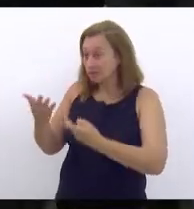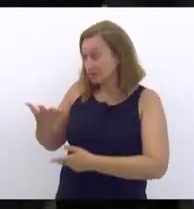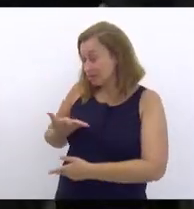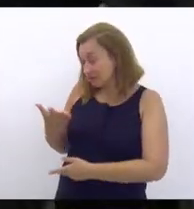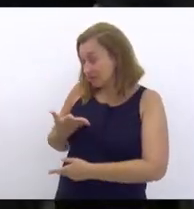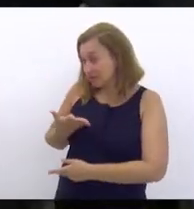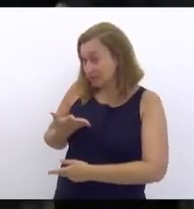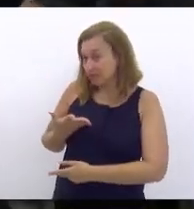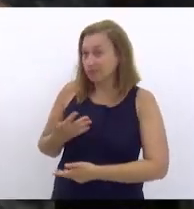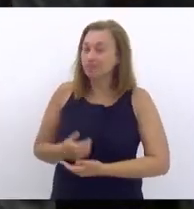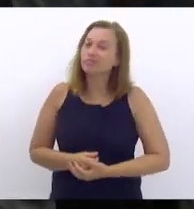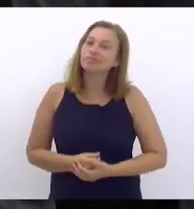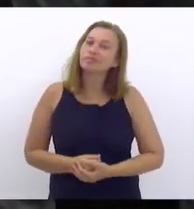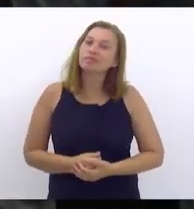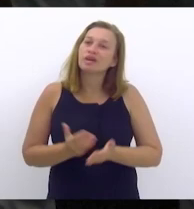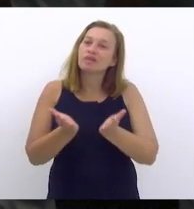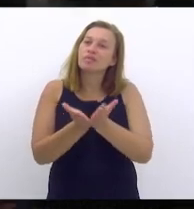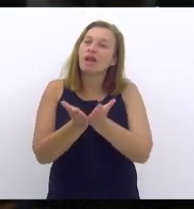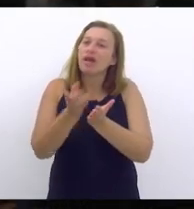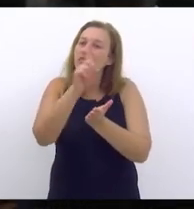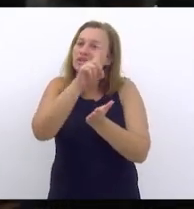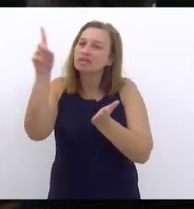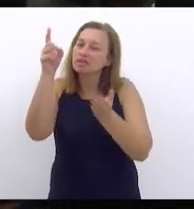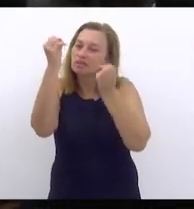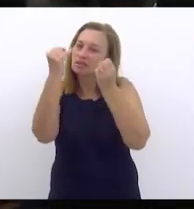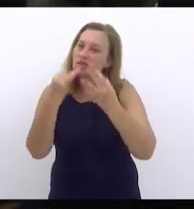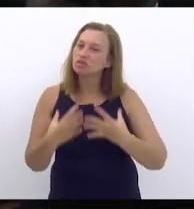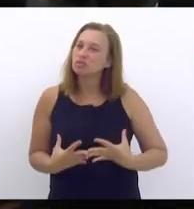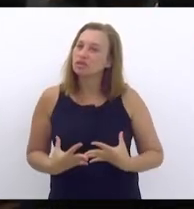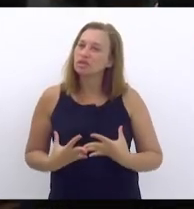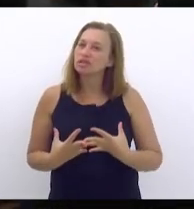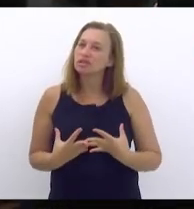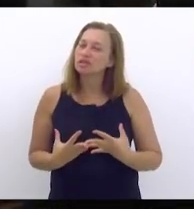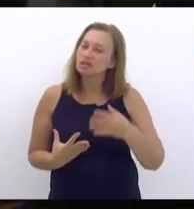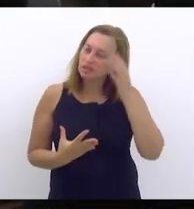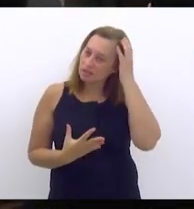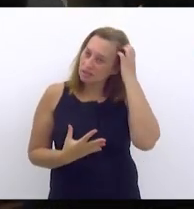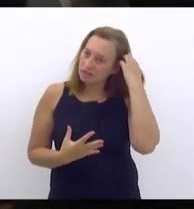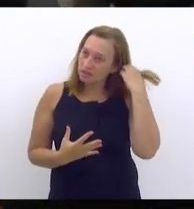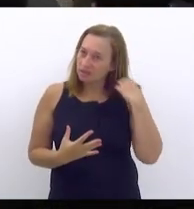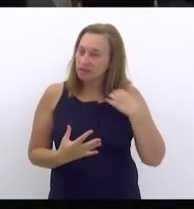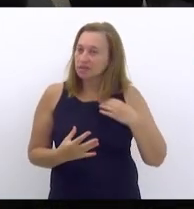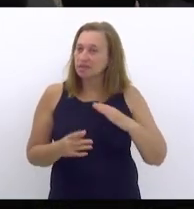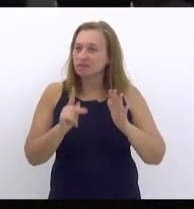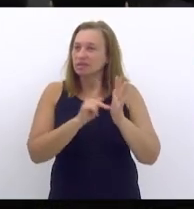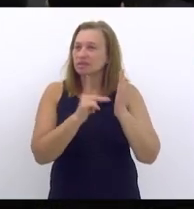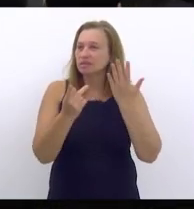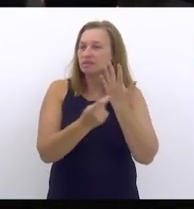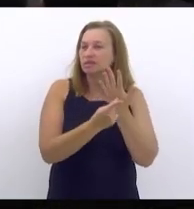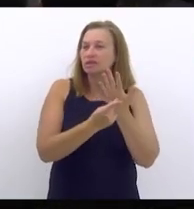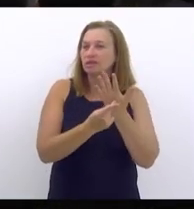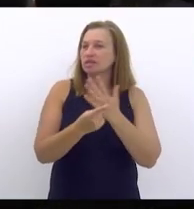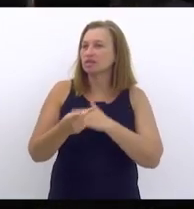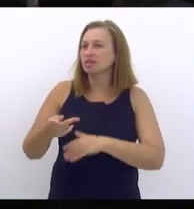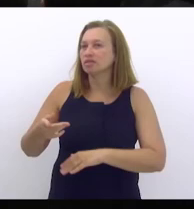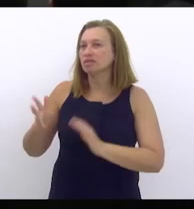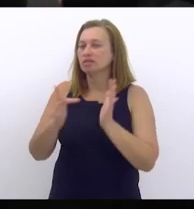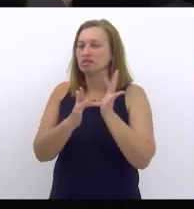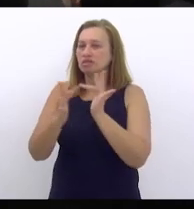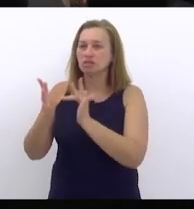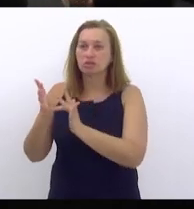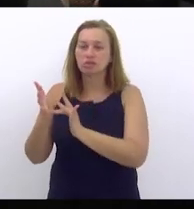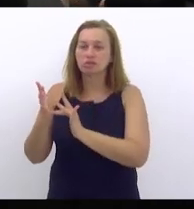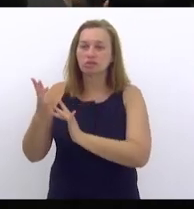colegas. A Bíblia Sagrada conta uma parábola dita por Jesus,